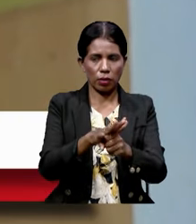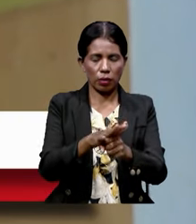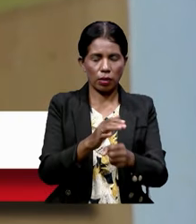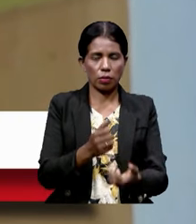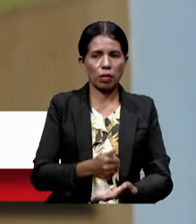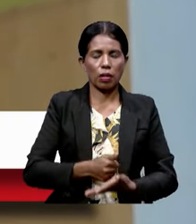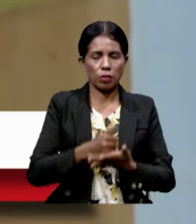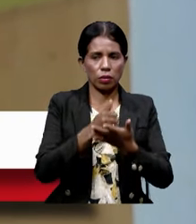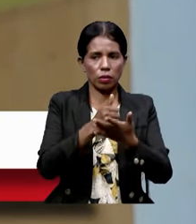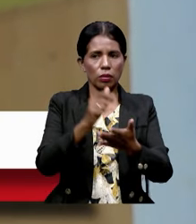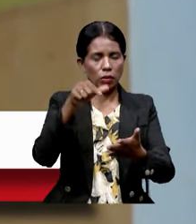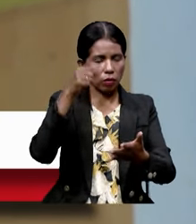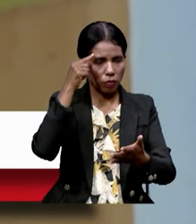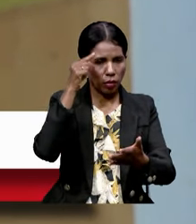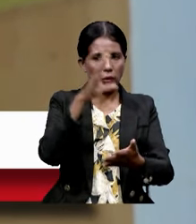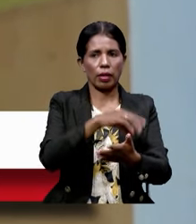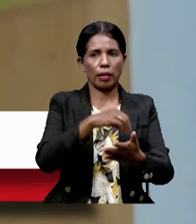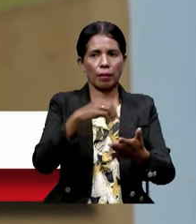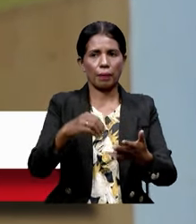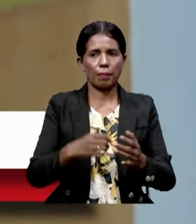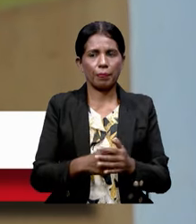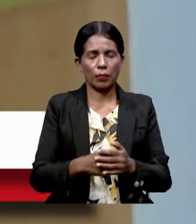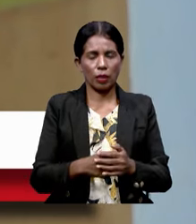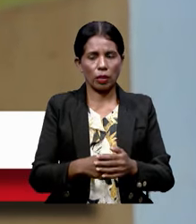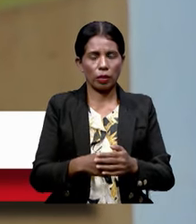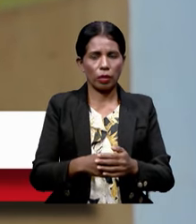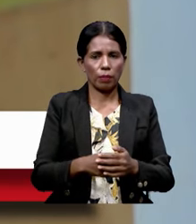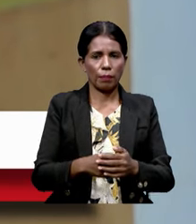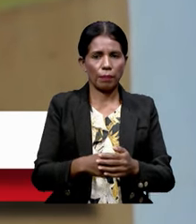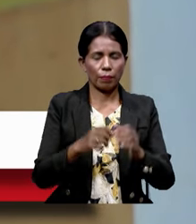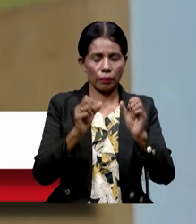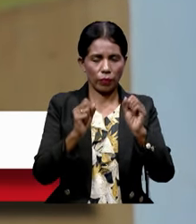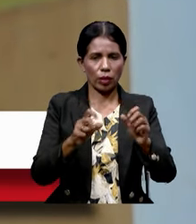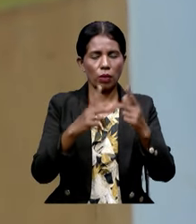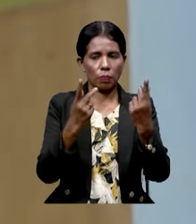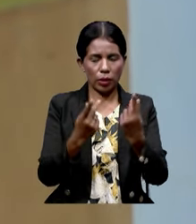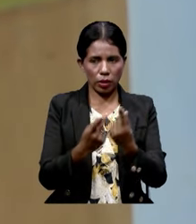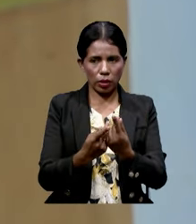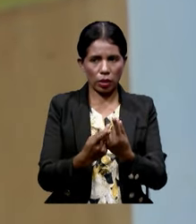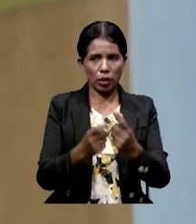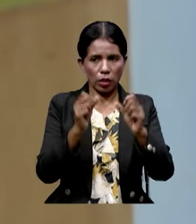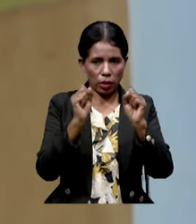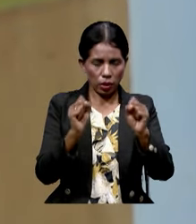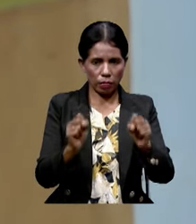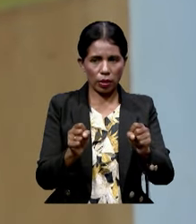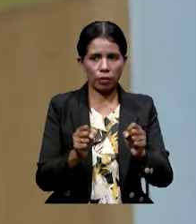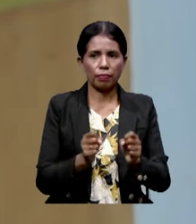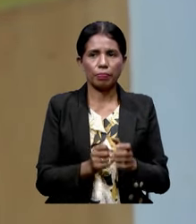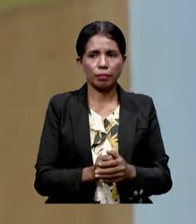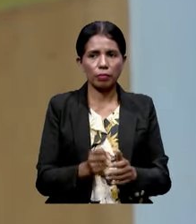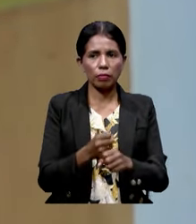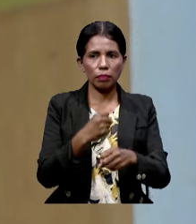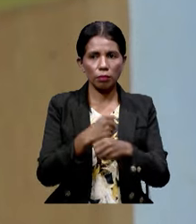tulo, governo central, no companhia Atubele